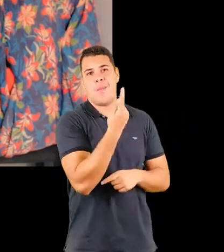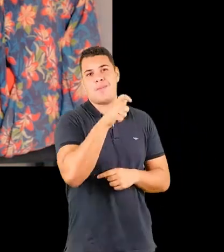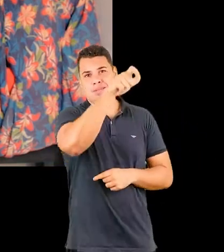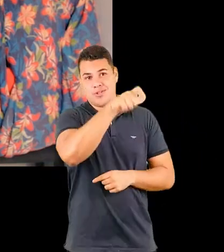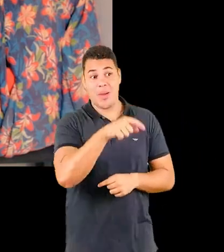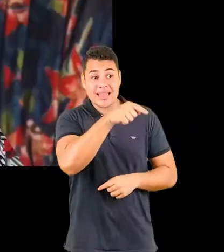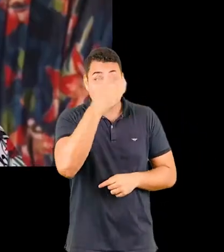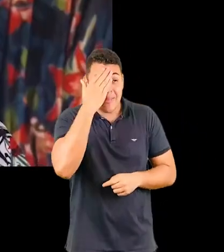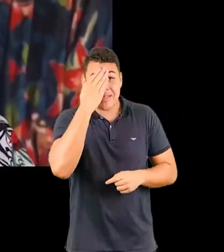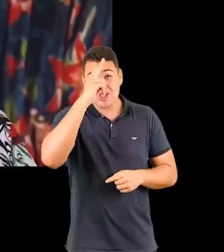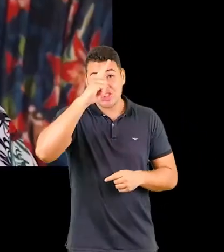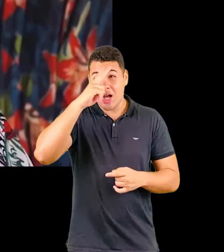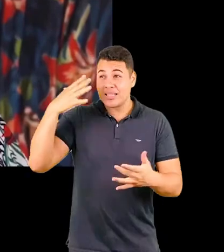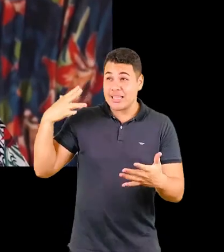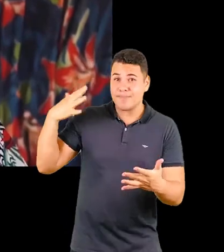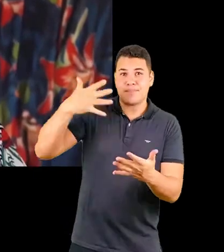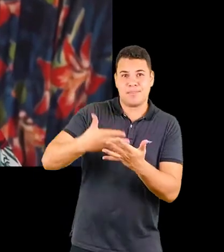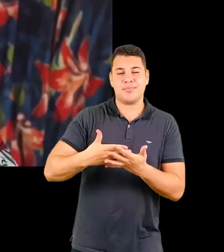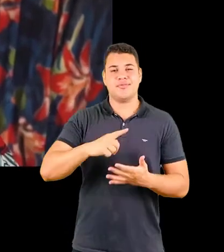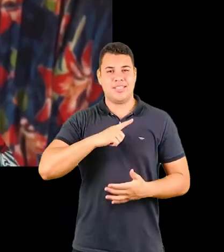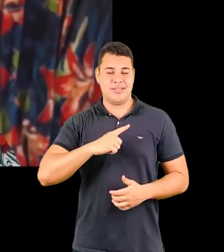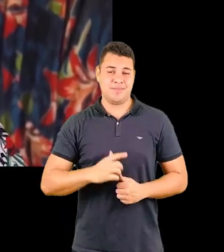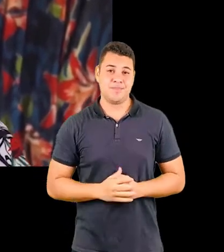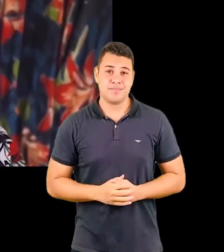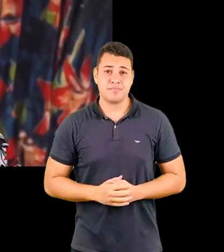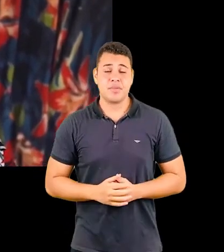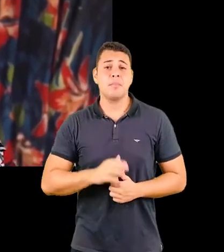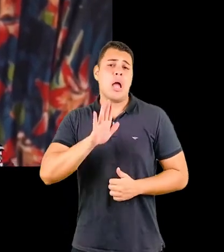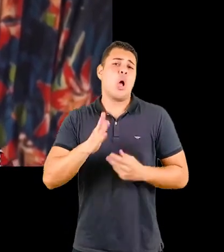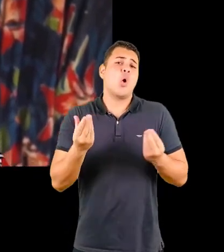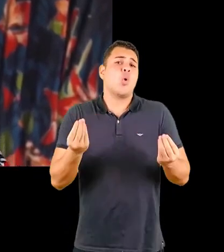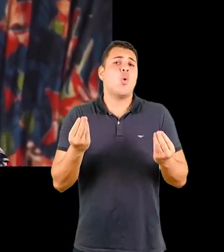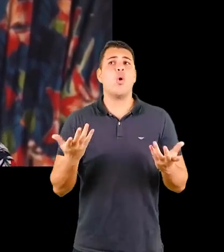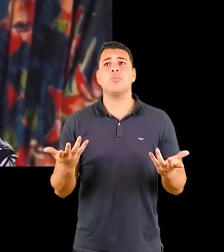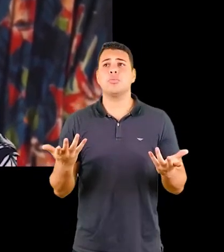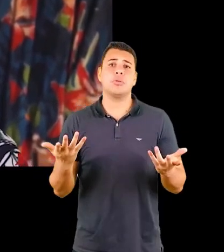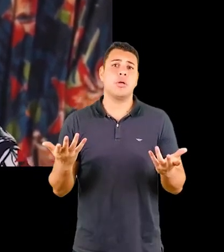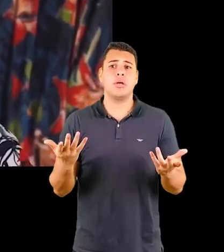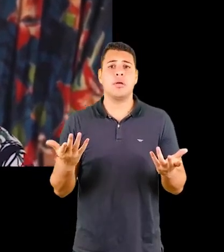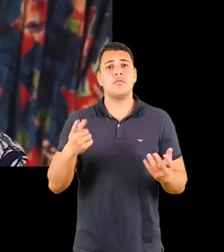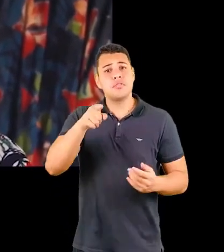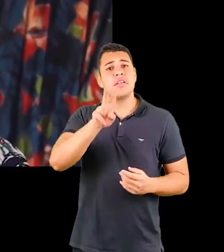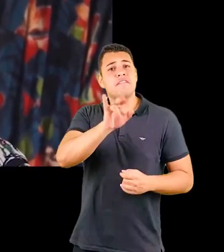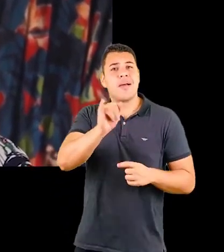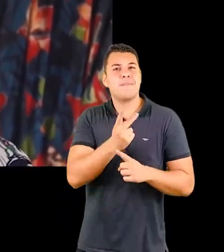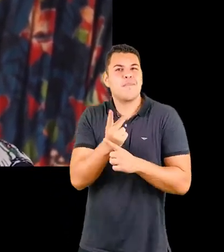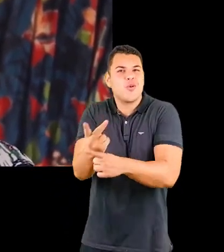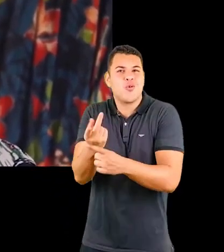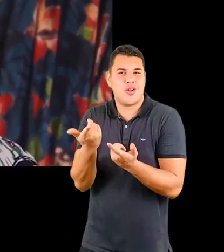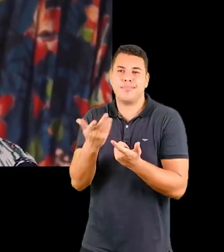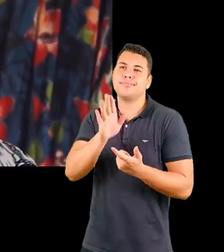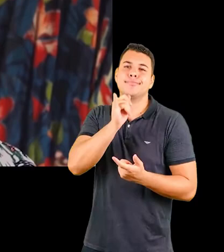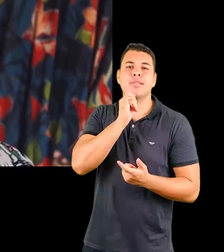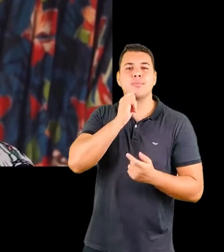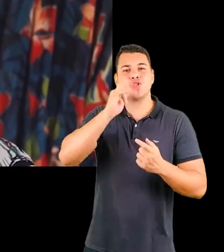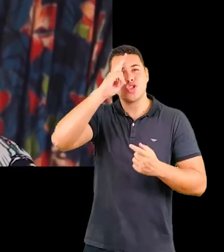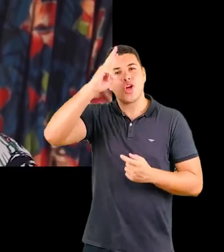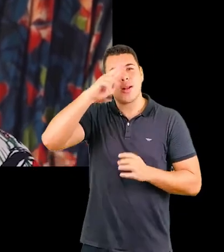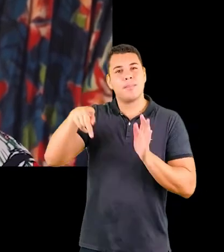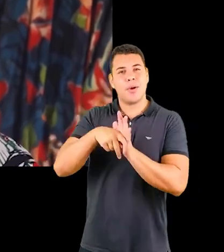de Não tem mais, onde é que você vai buscar alguma coisa de caboclo aqui em pau d'álio?